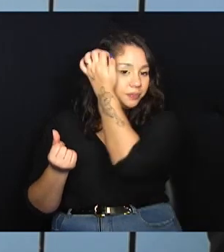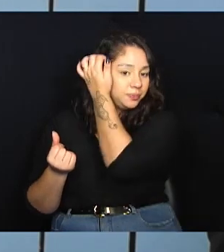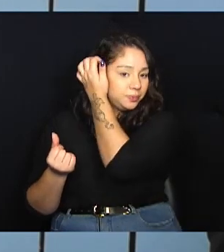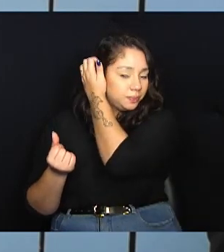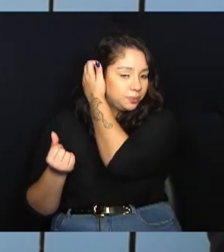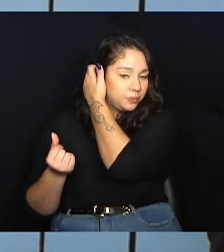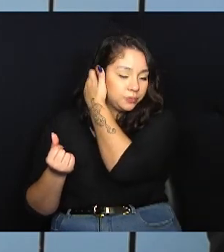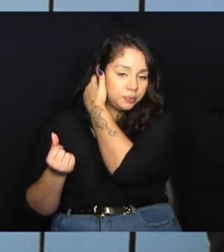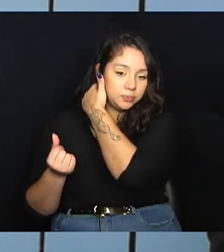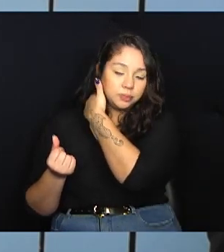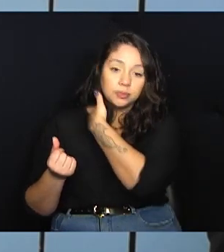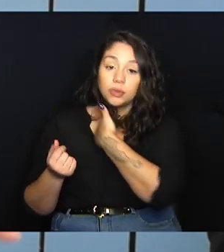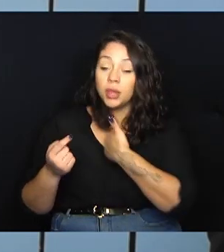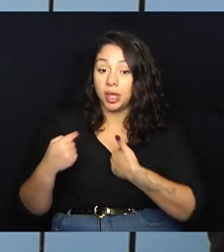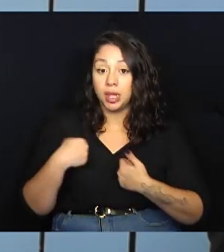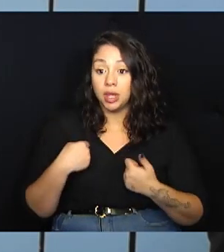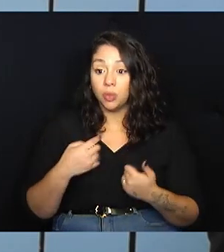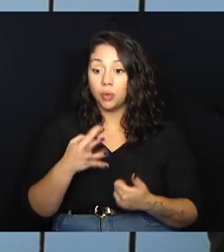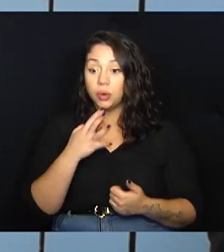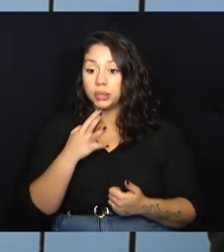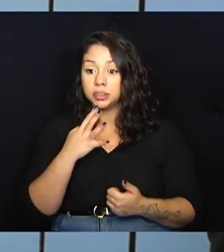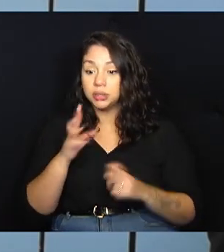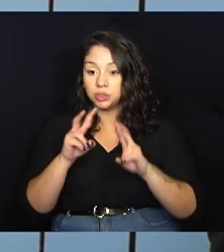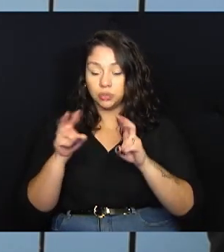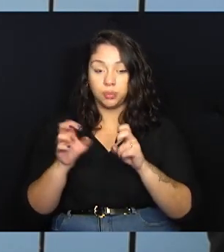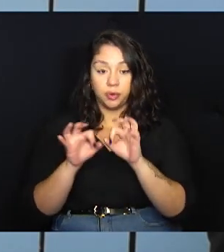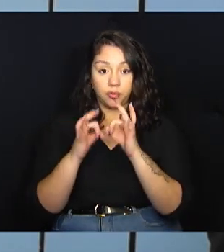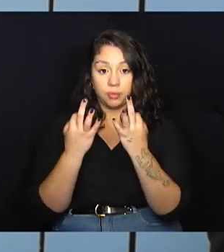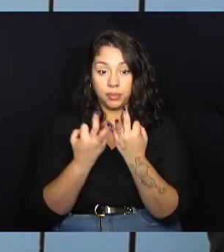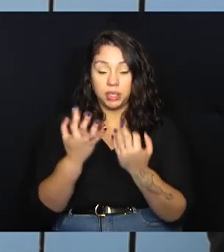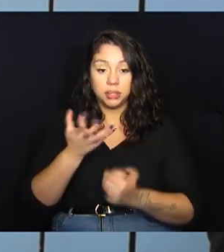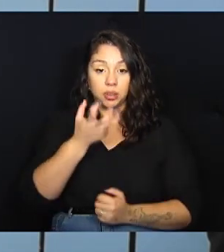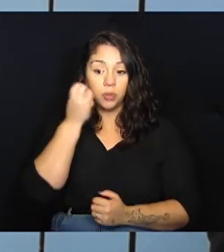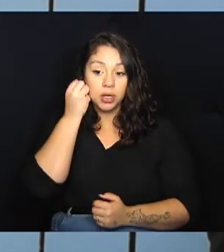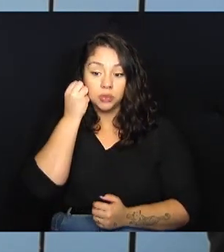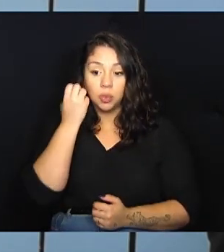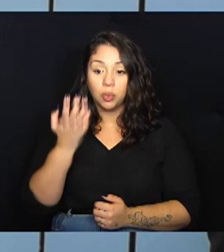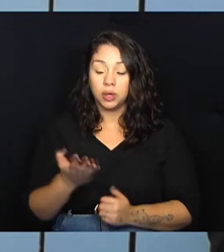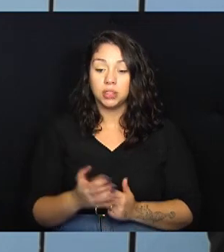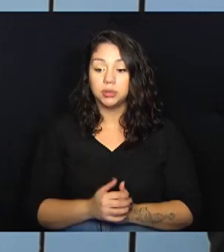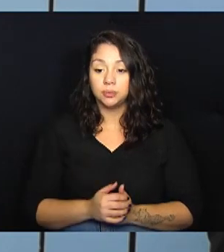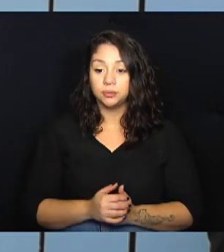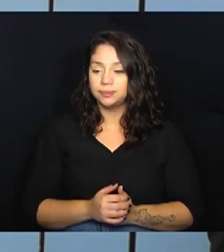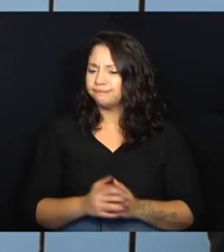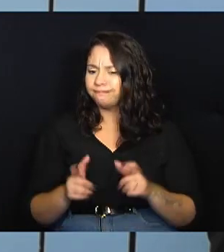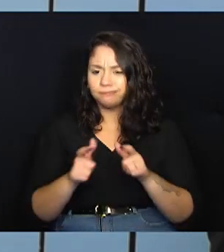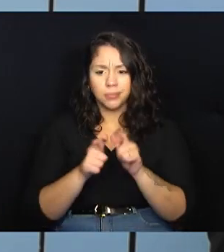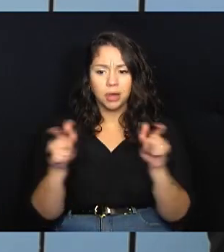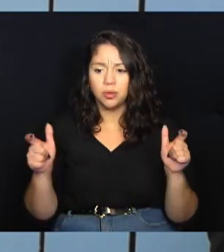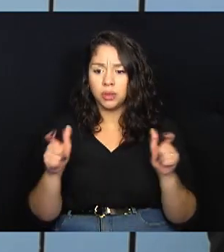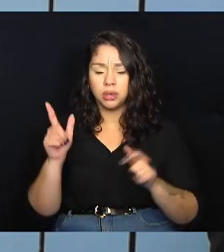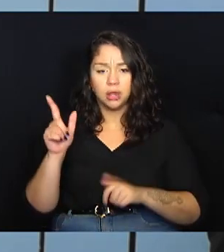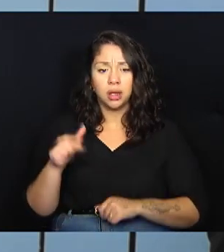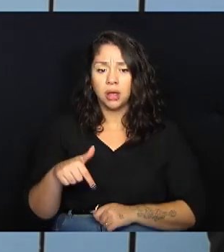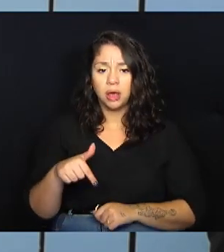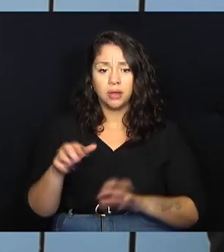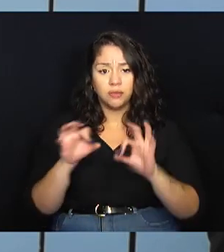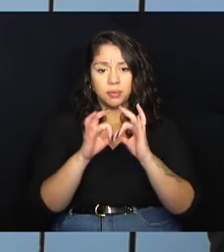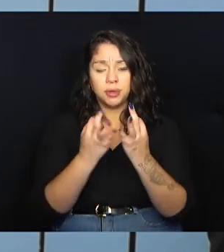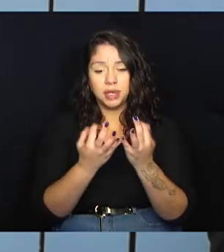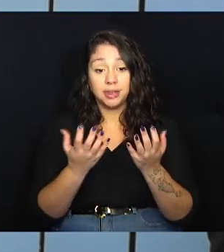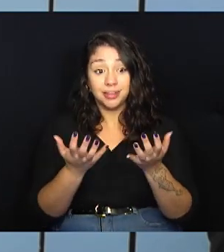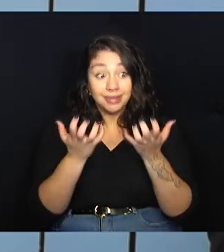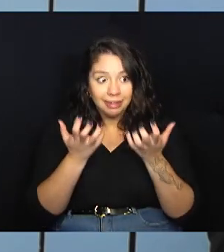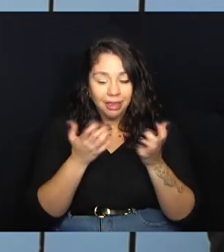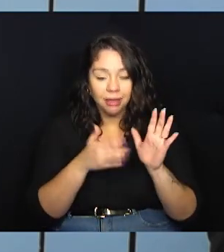que que eu conheci de famílias acolhedoras, a maior parte são famílias que se propõem